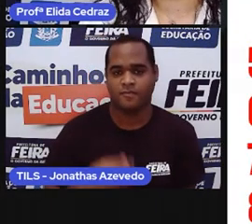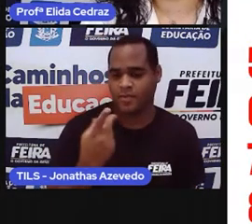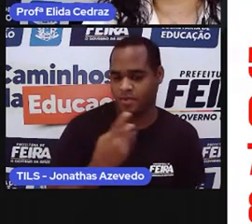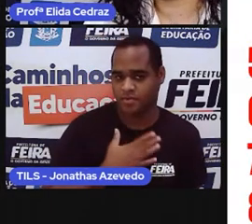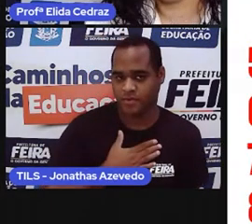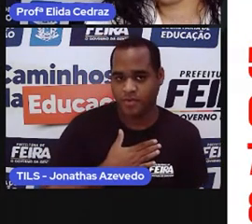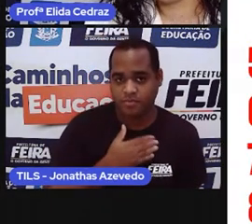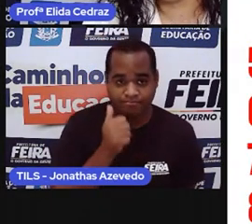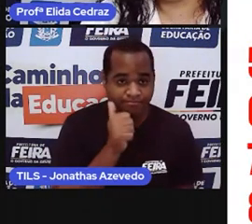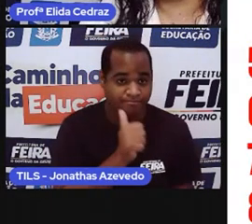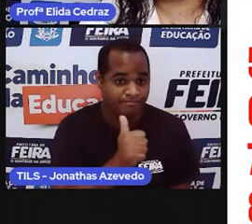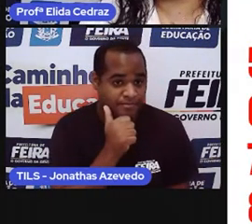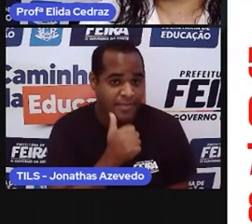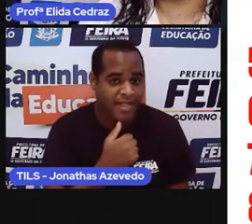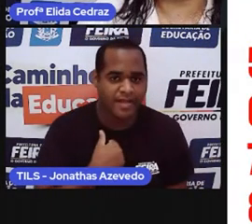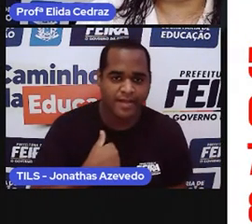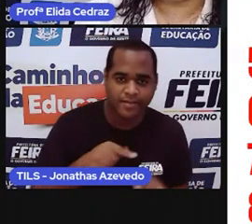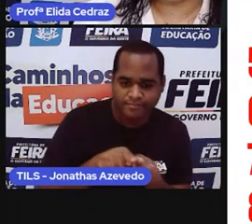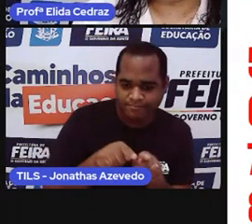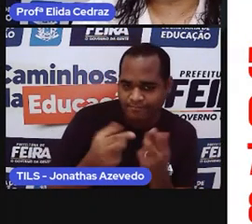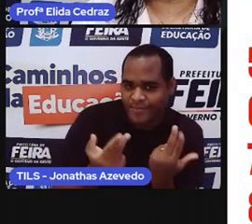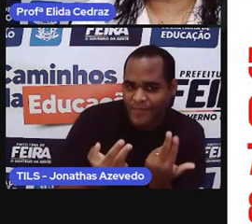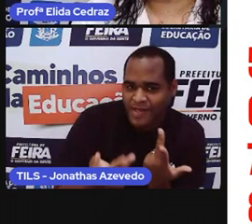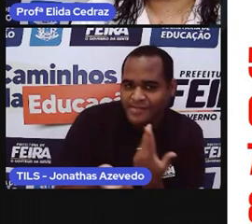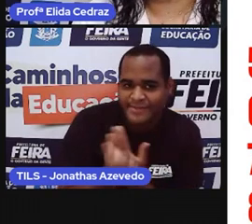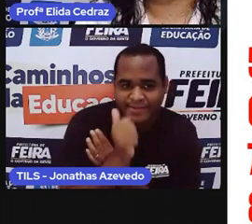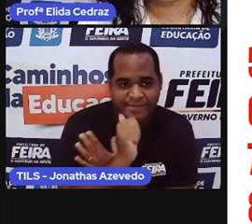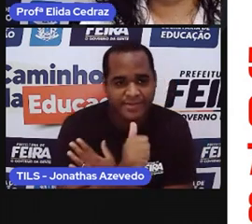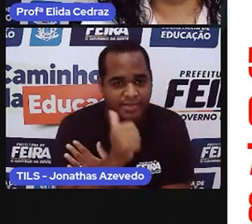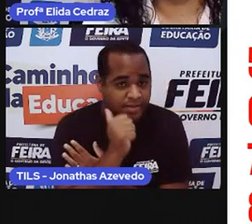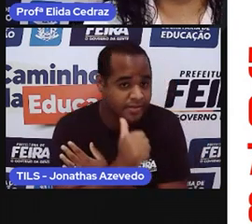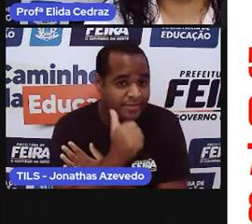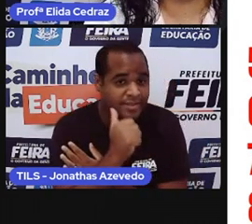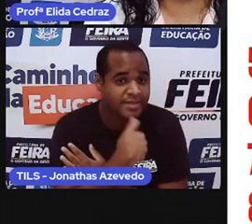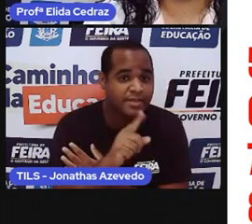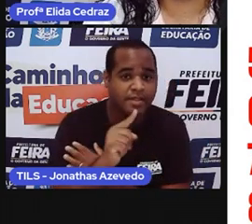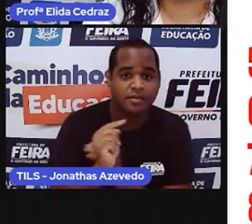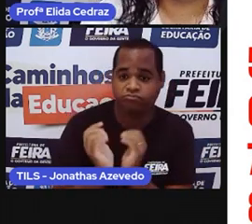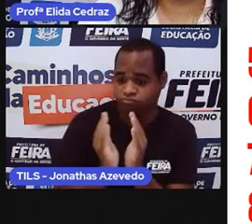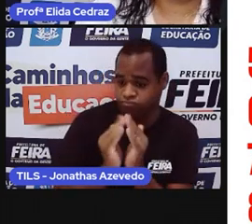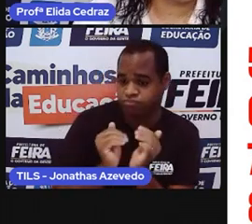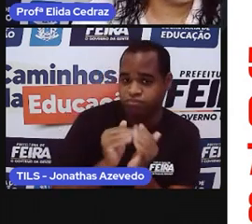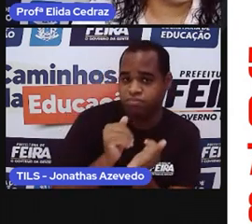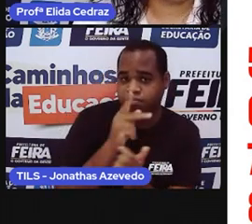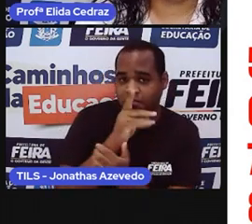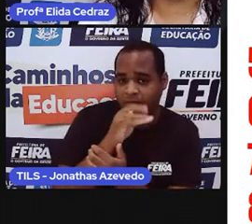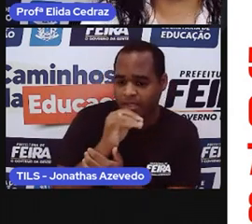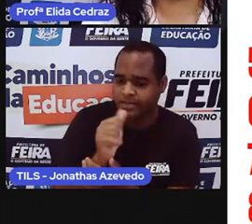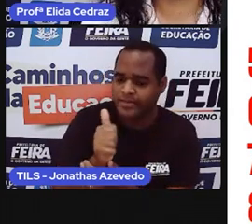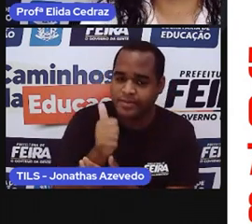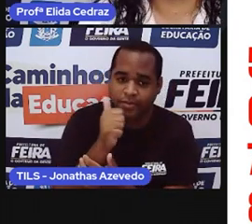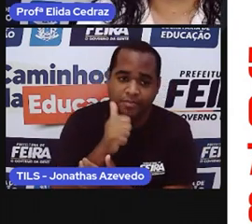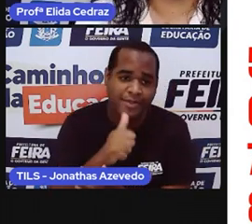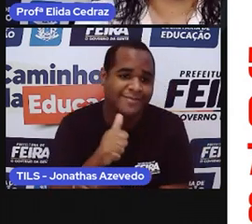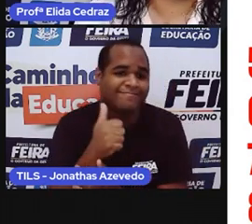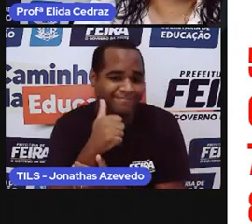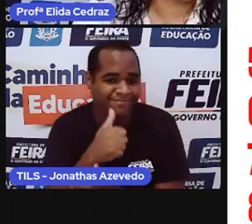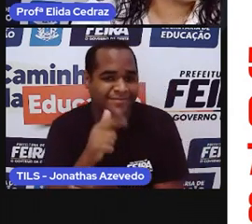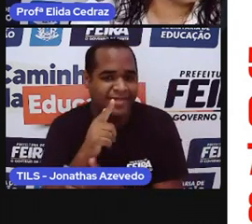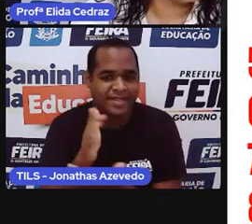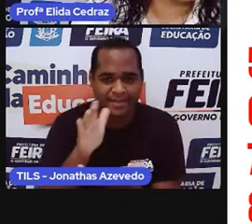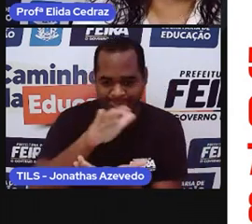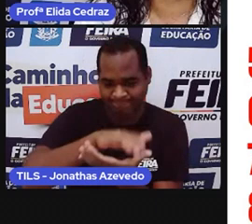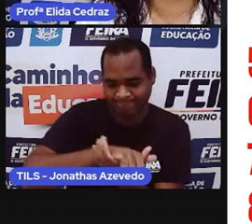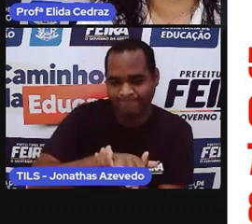Você gosta de mim, ó menina? Eu também de você, ó menina. Vou pedir a seu pai,